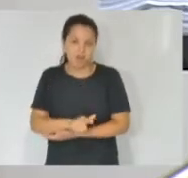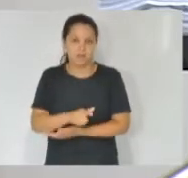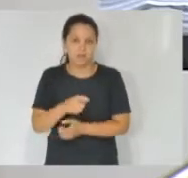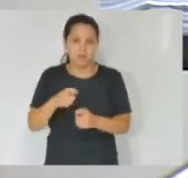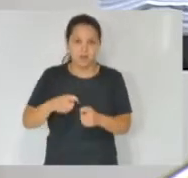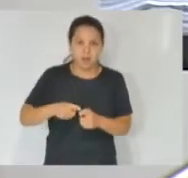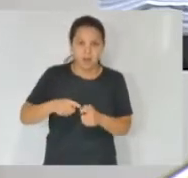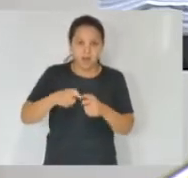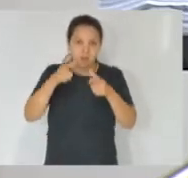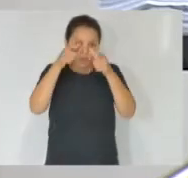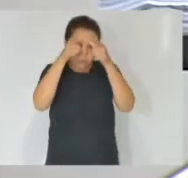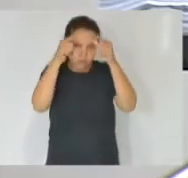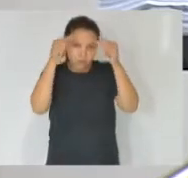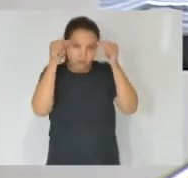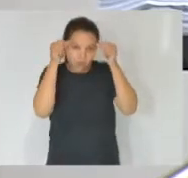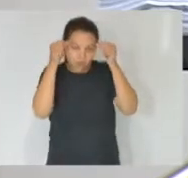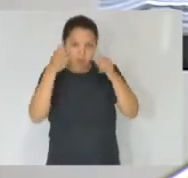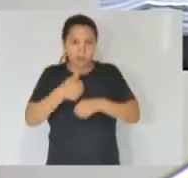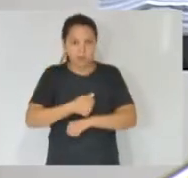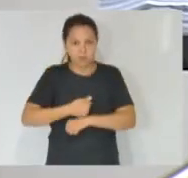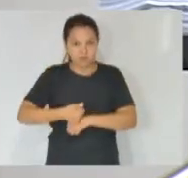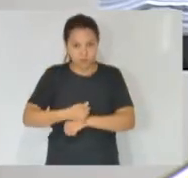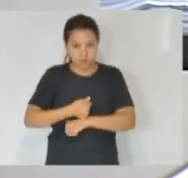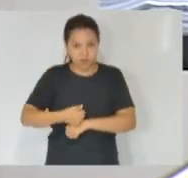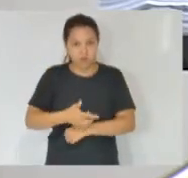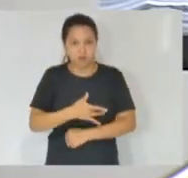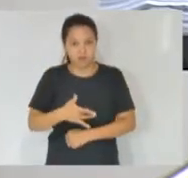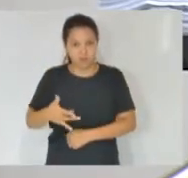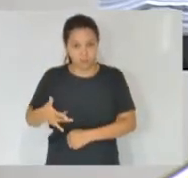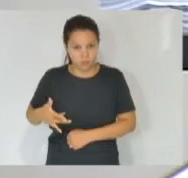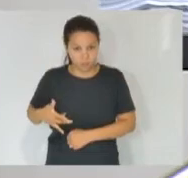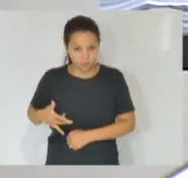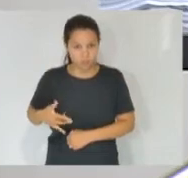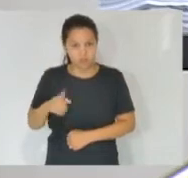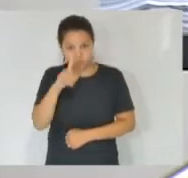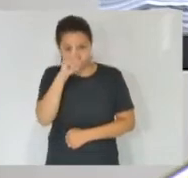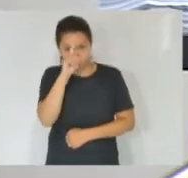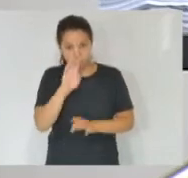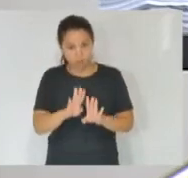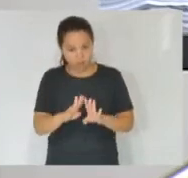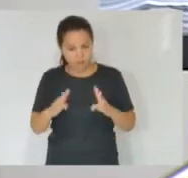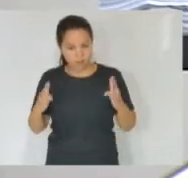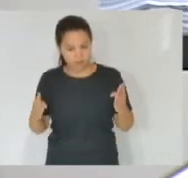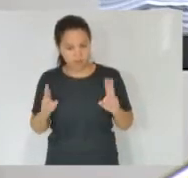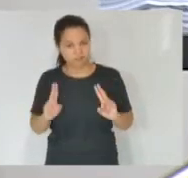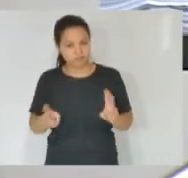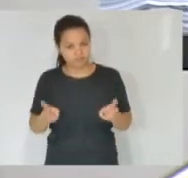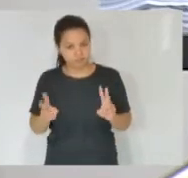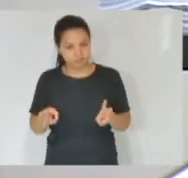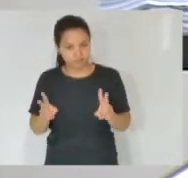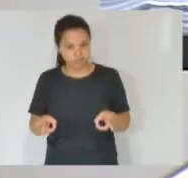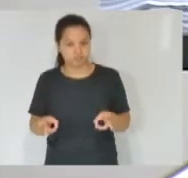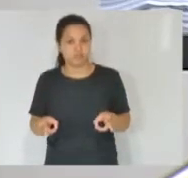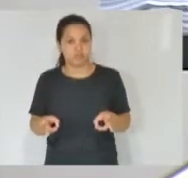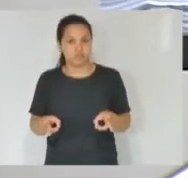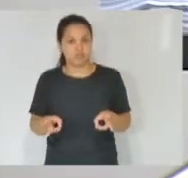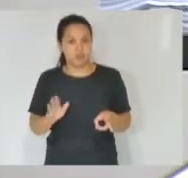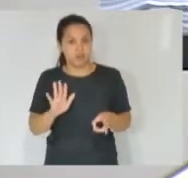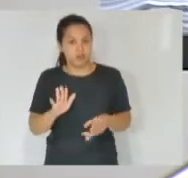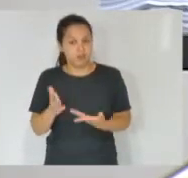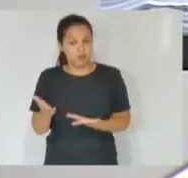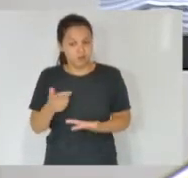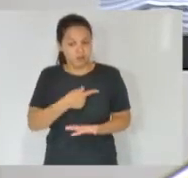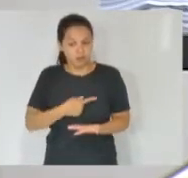os profissionais de saúde para manter essas unidades hospitalares abertas. E aí o governo prometeu que